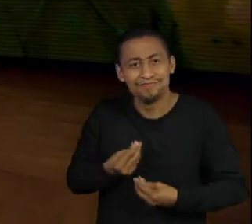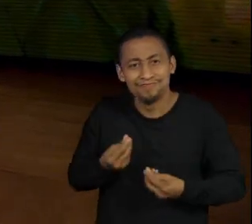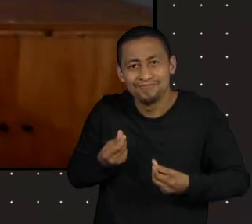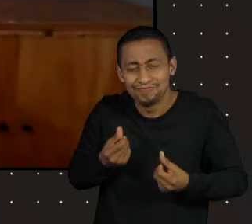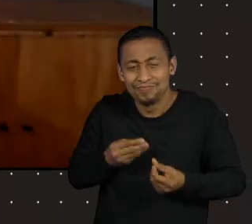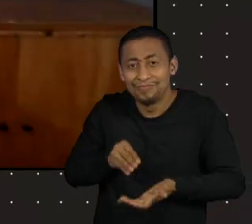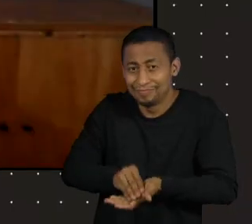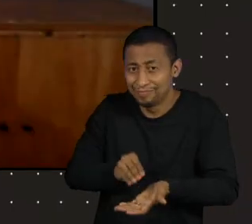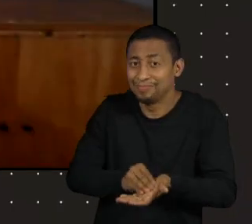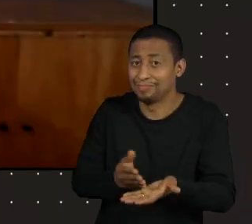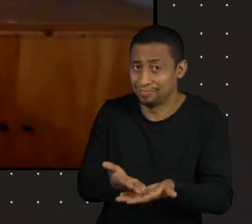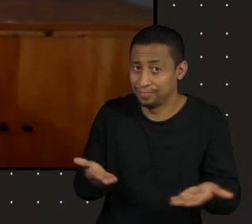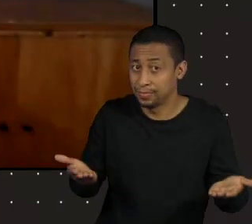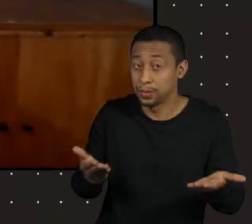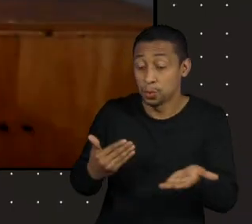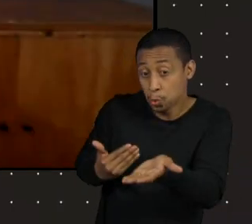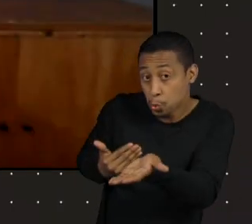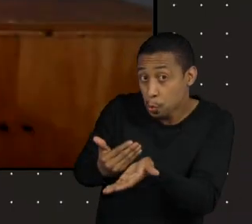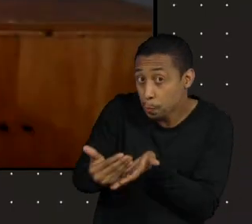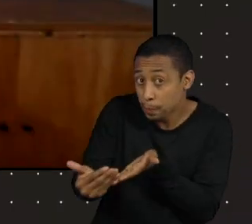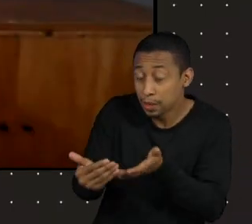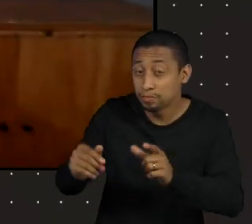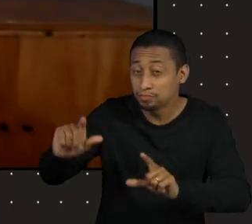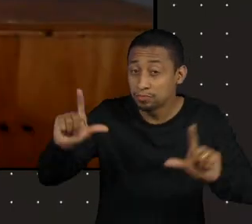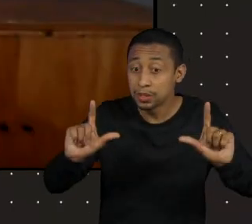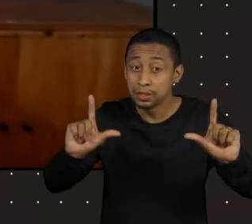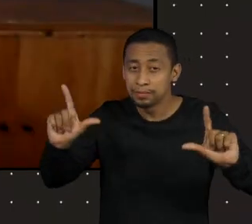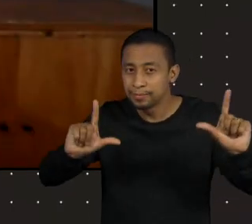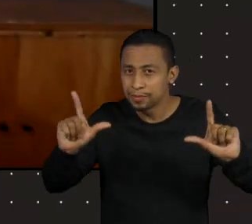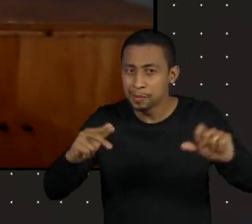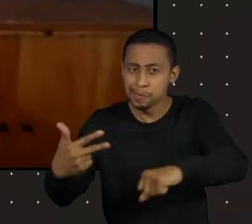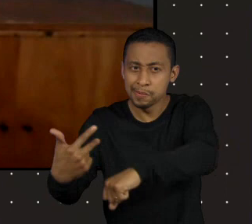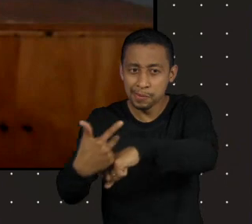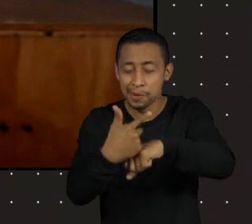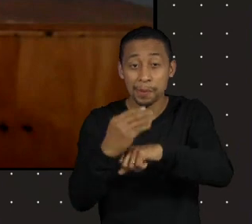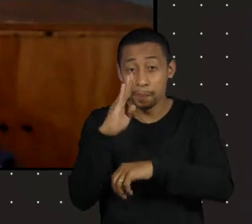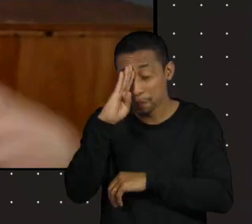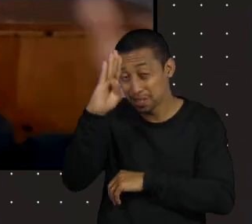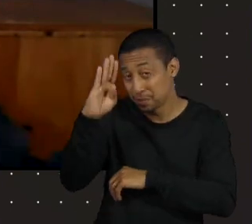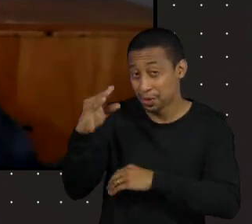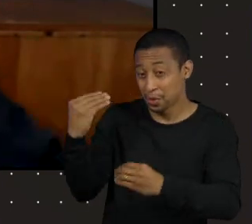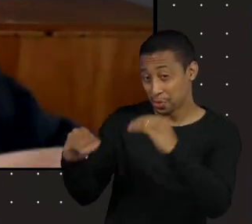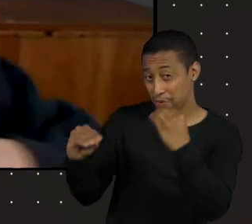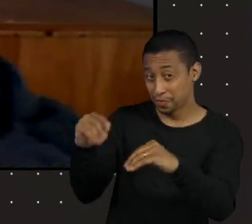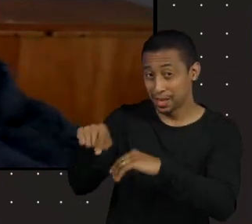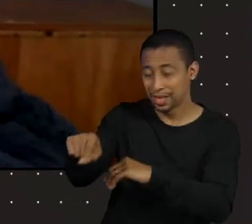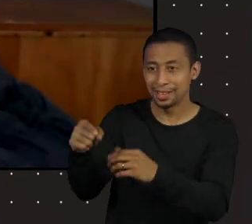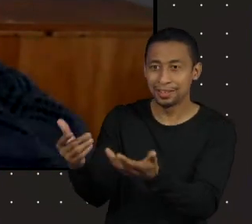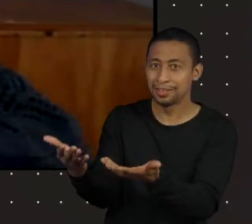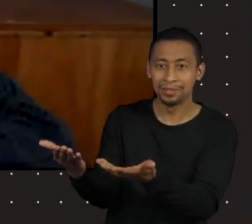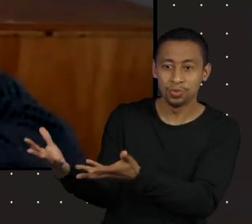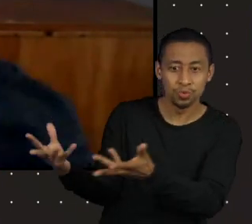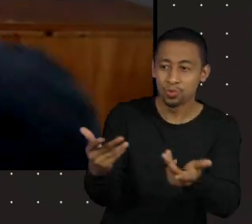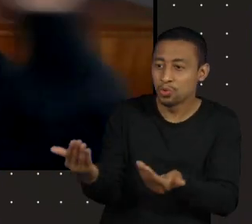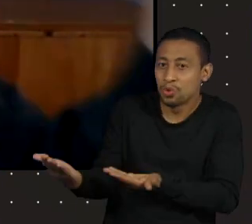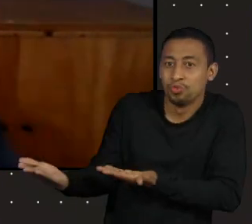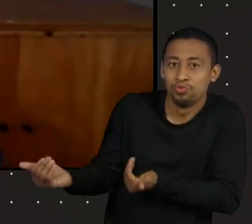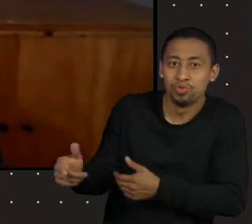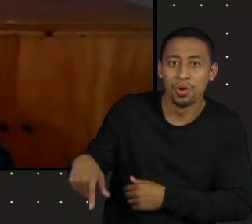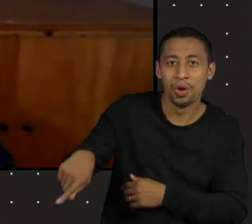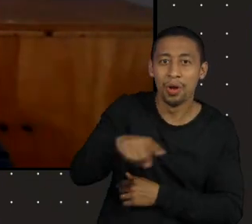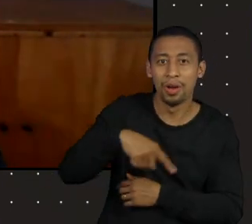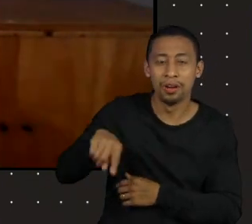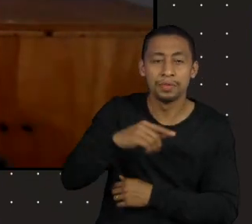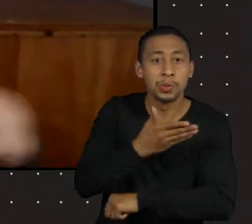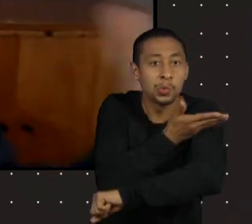os primeiros momentos na TV, e principalmente em Malhação, onde eram muitos jovens que já eram muito